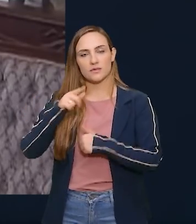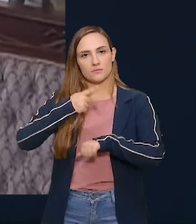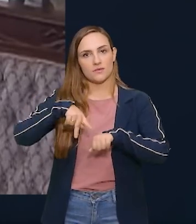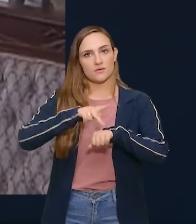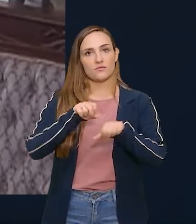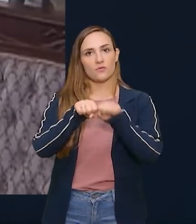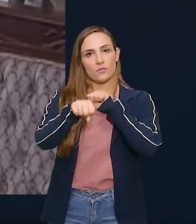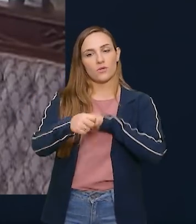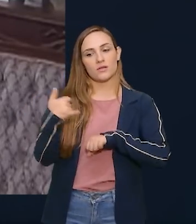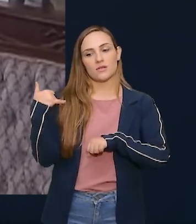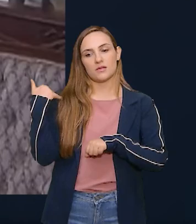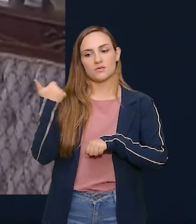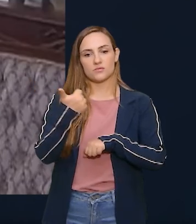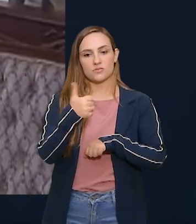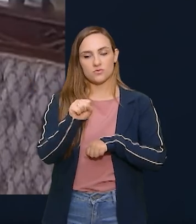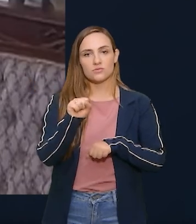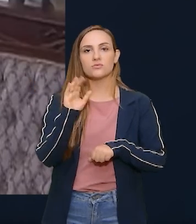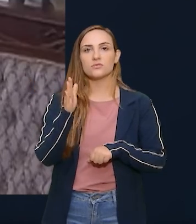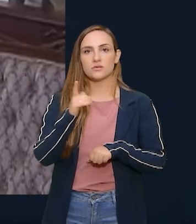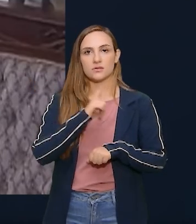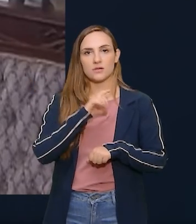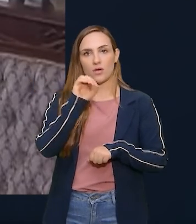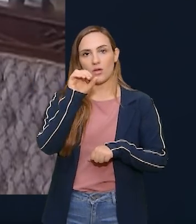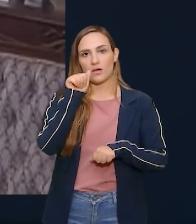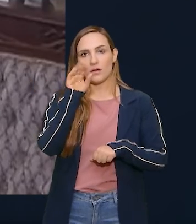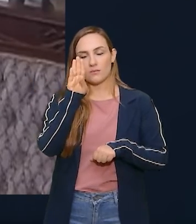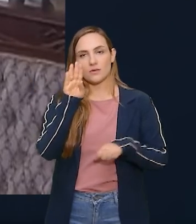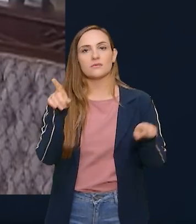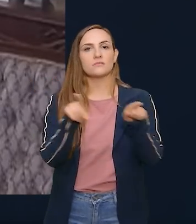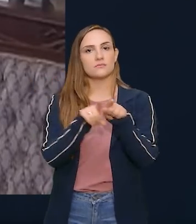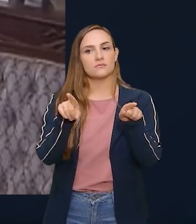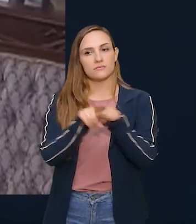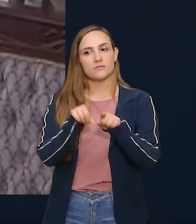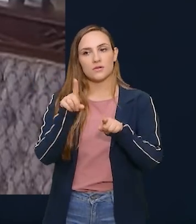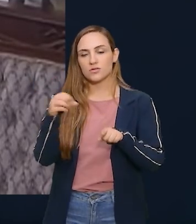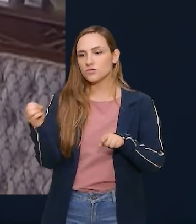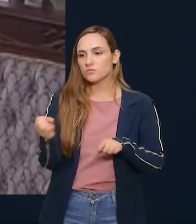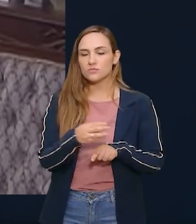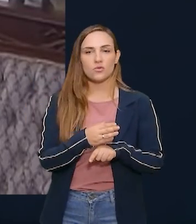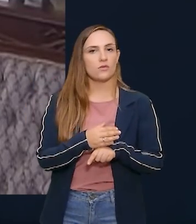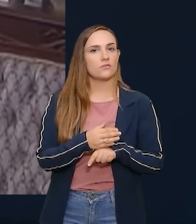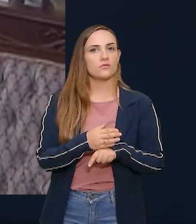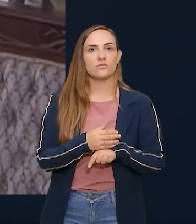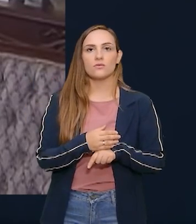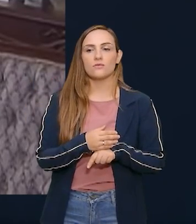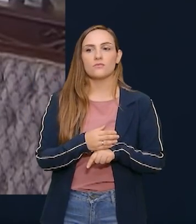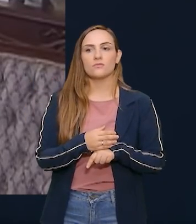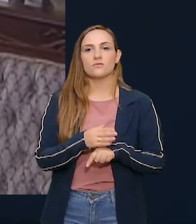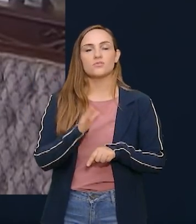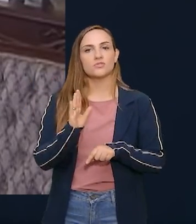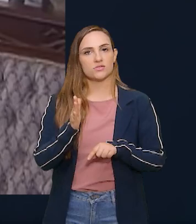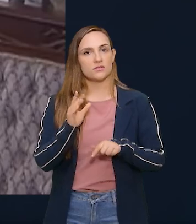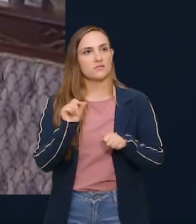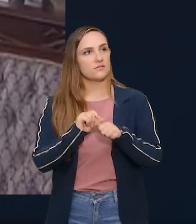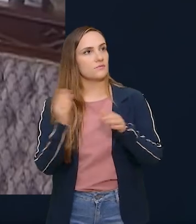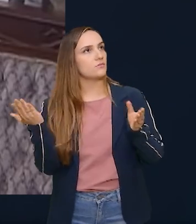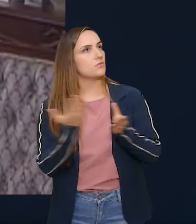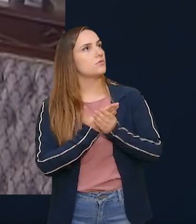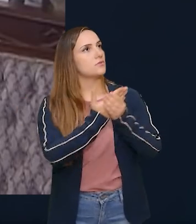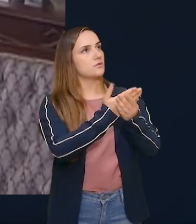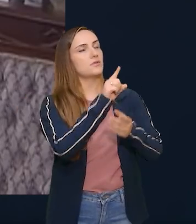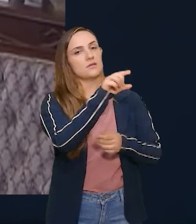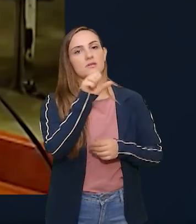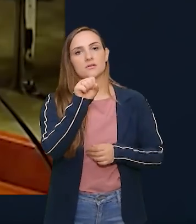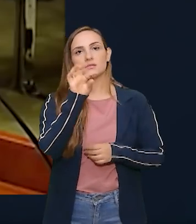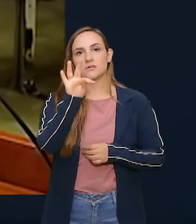do país. Formado aos 18 anos, ele já tem a carteira da OAB e é também o mais novo a propor uma ação no Supremo